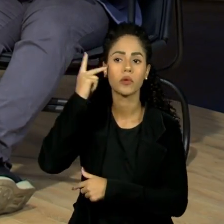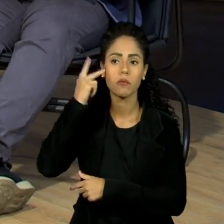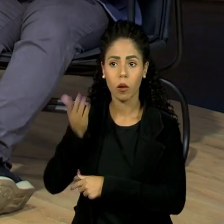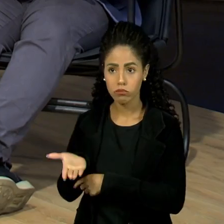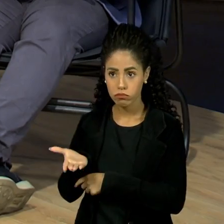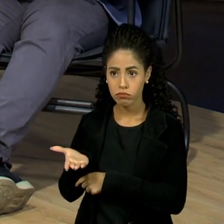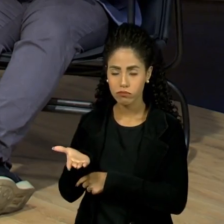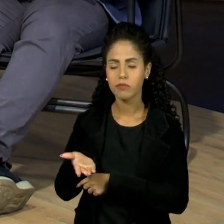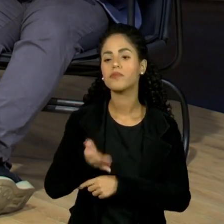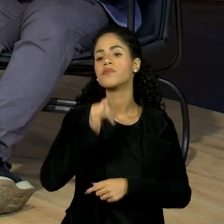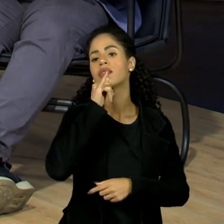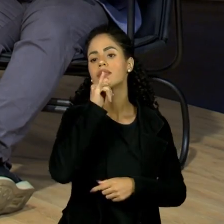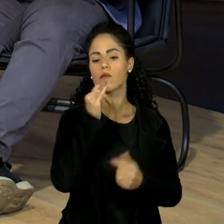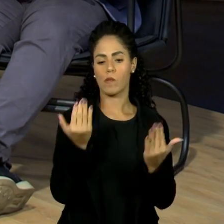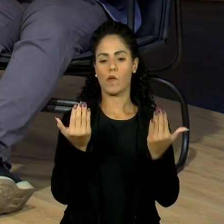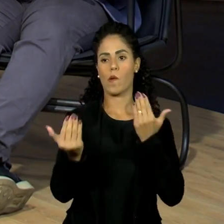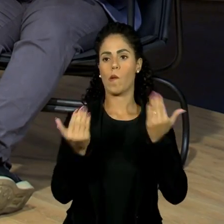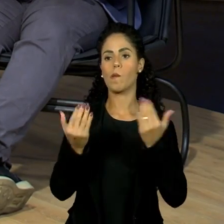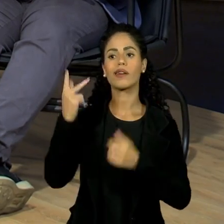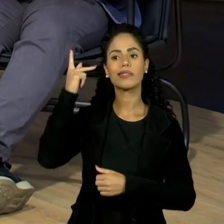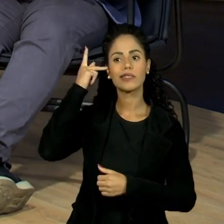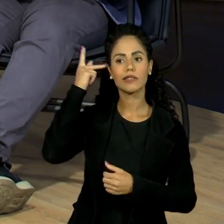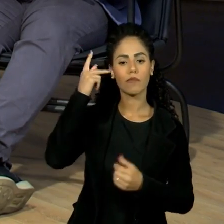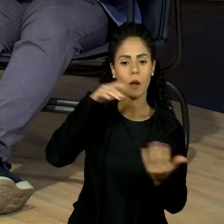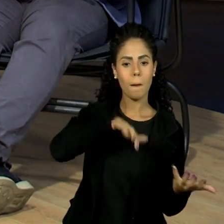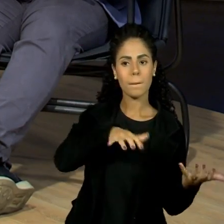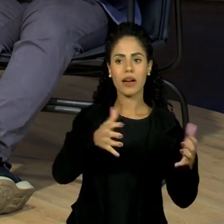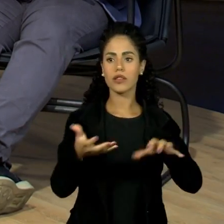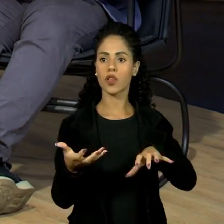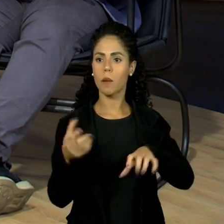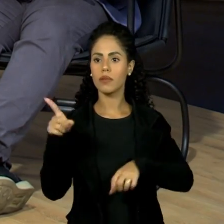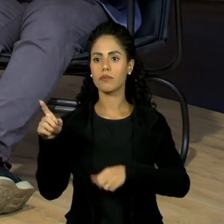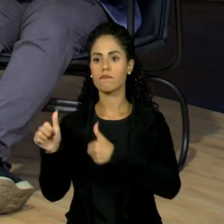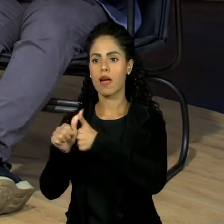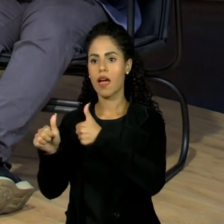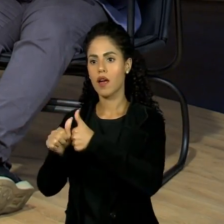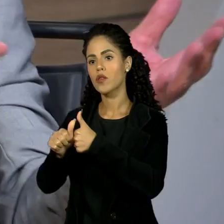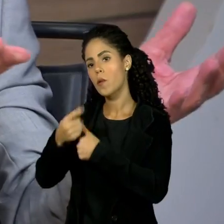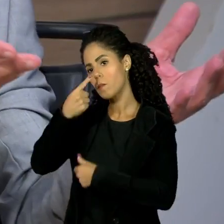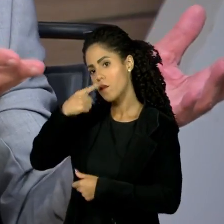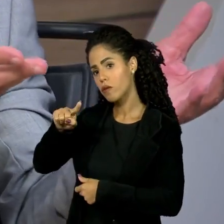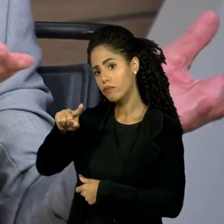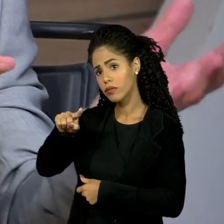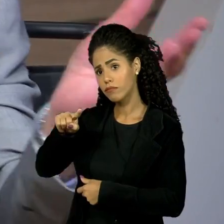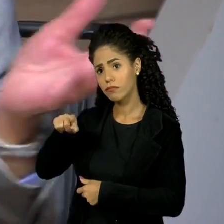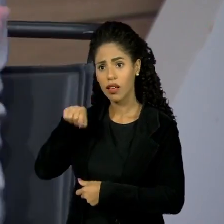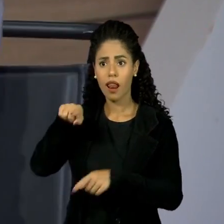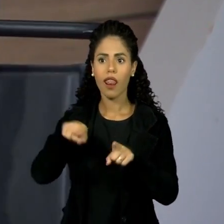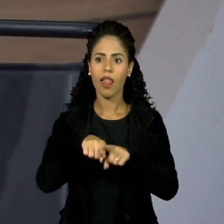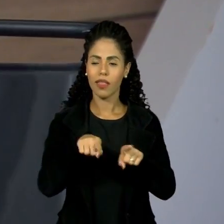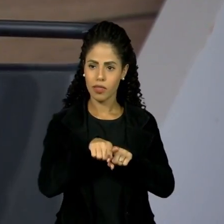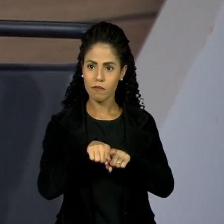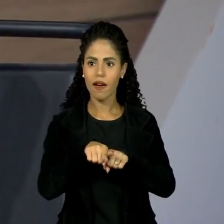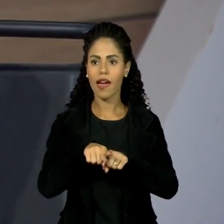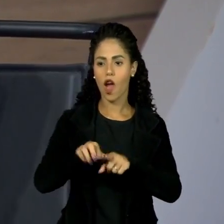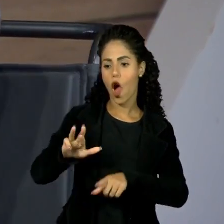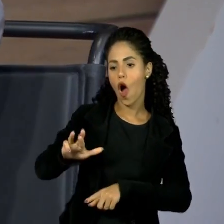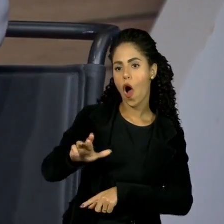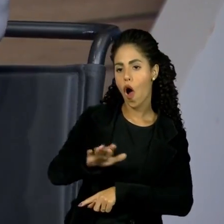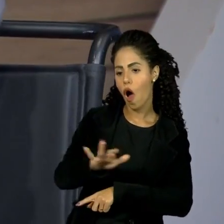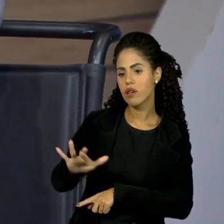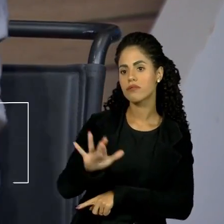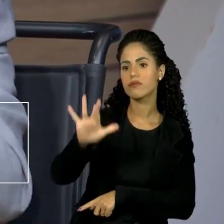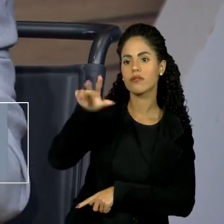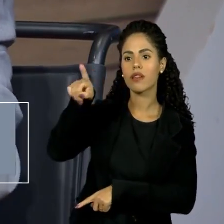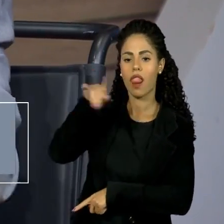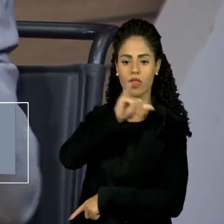você compara em São Paulo, Paraisópolis, ao lado do Morumbi. No Rio de Janeiro, Rocinha, do lado do Alto Leblon